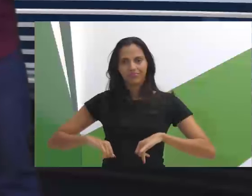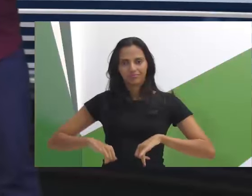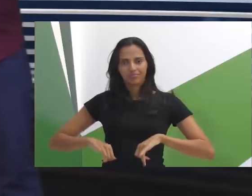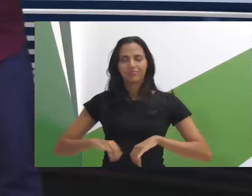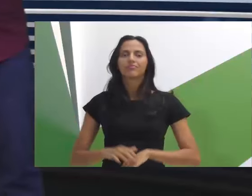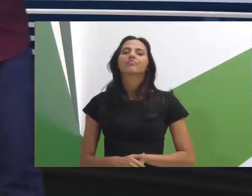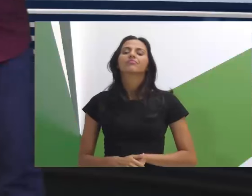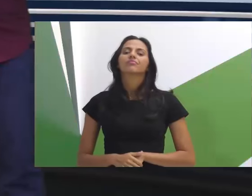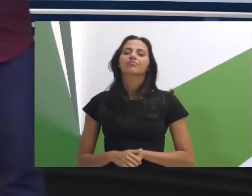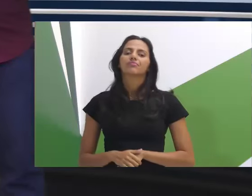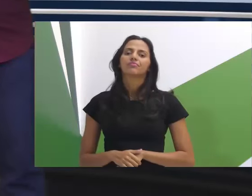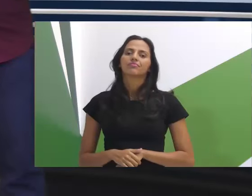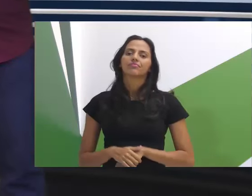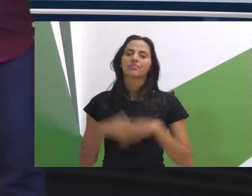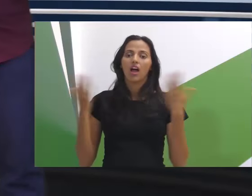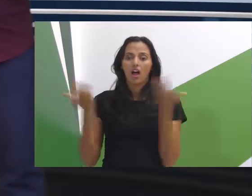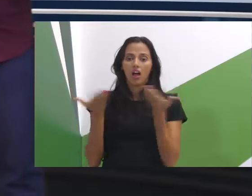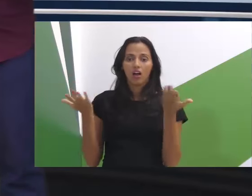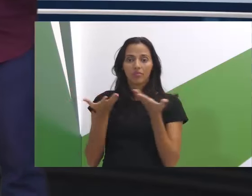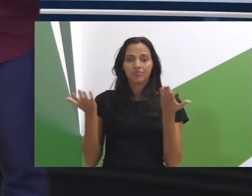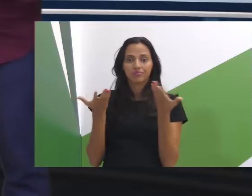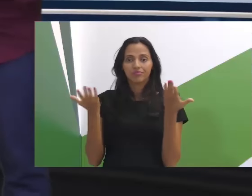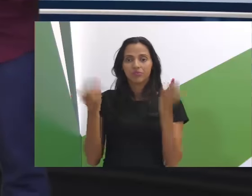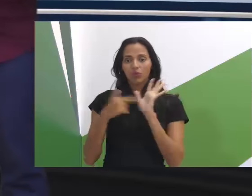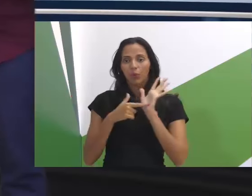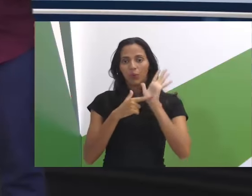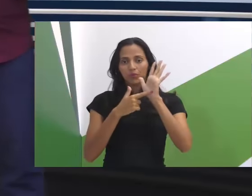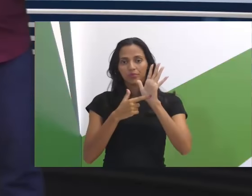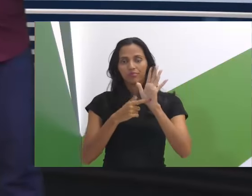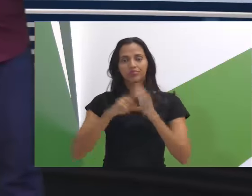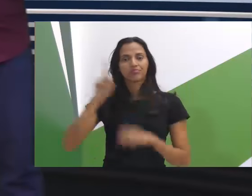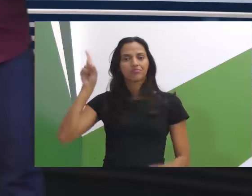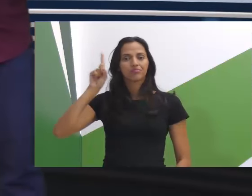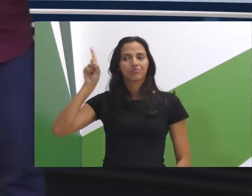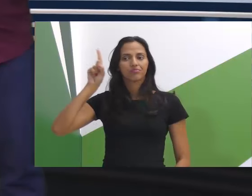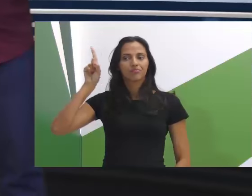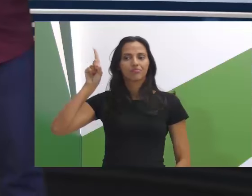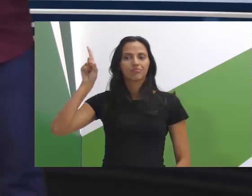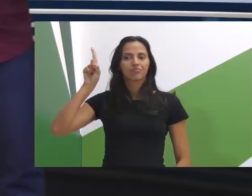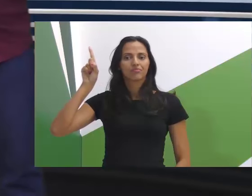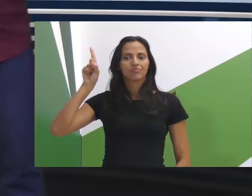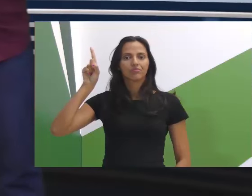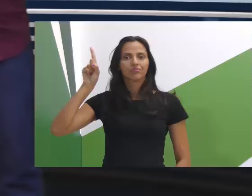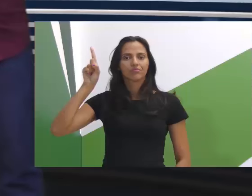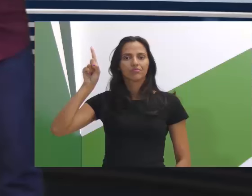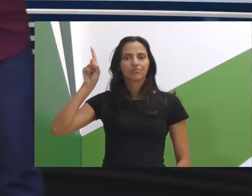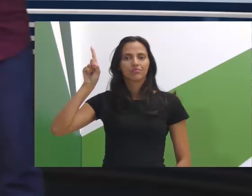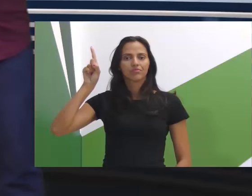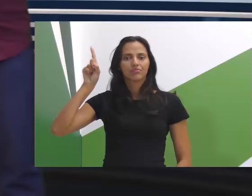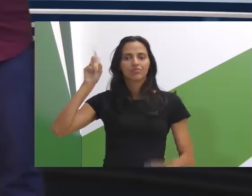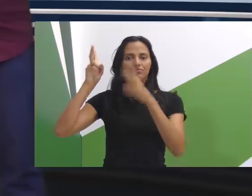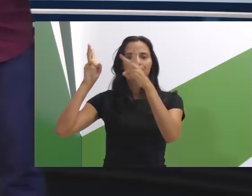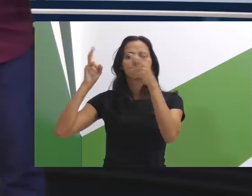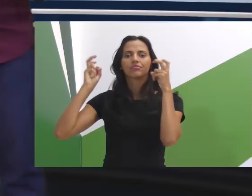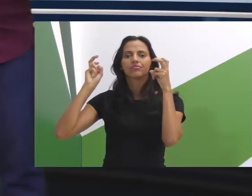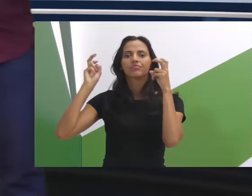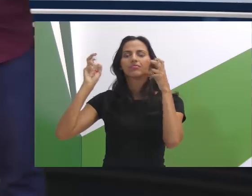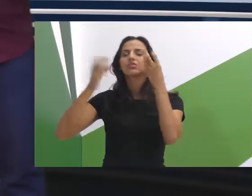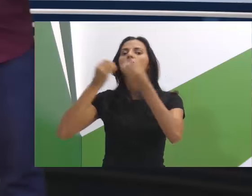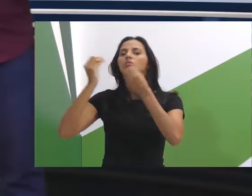tentar mostrar para vocês aqui a questão das imagens do Debré.